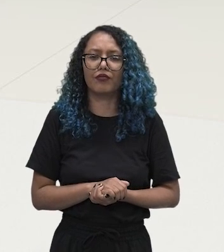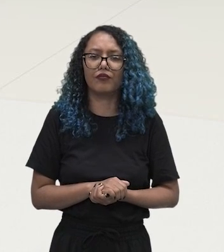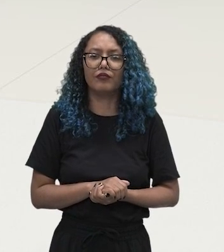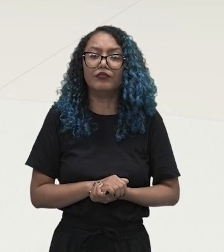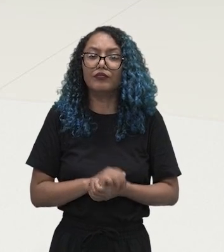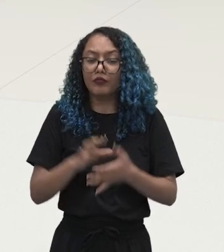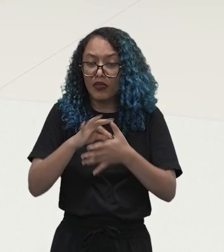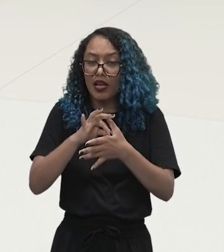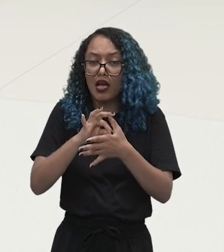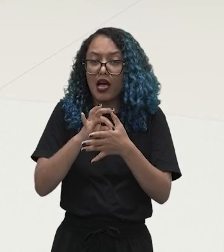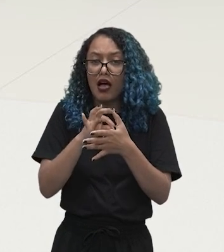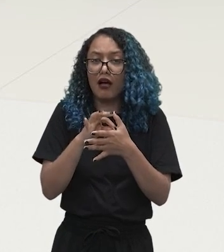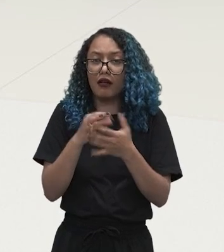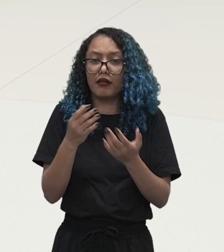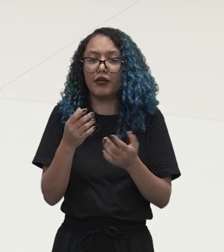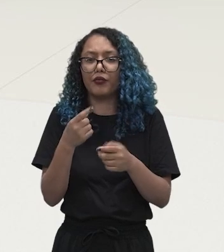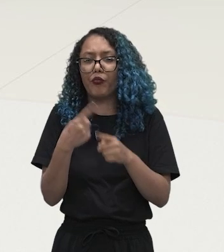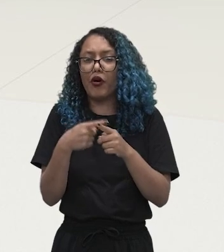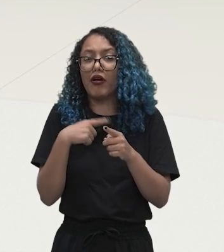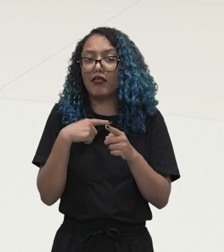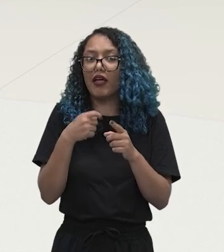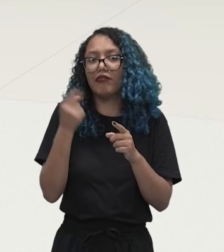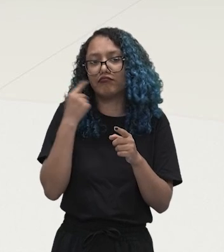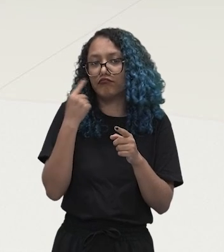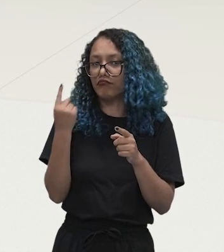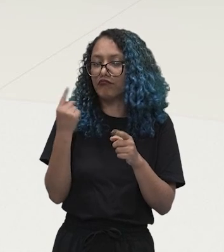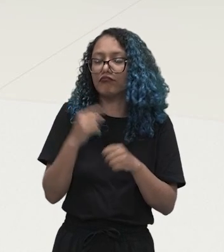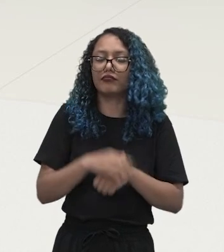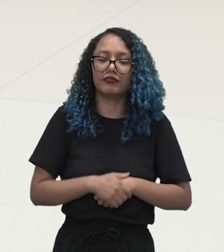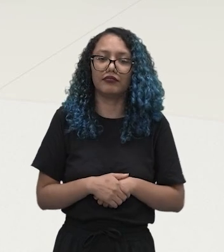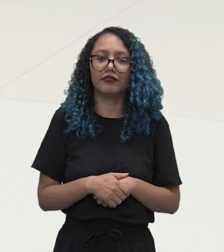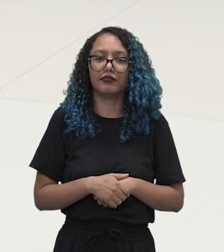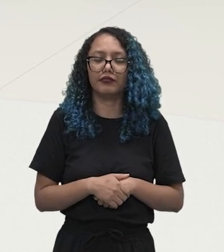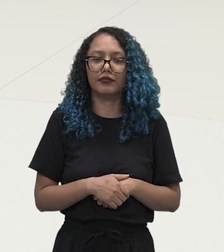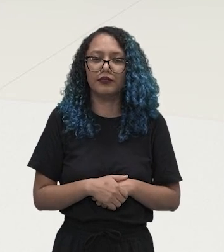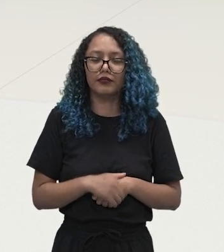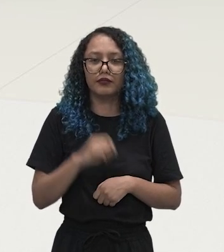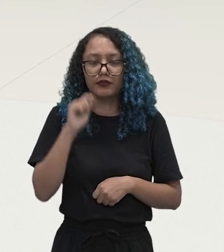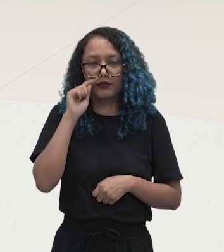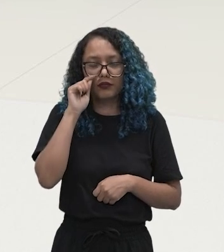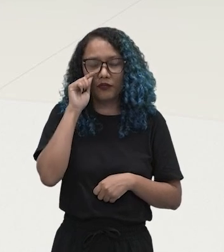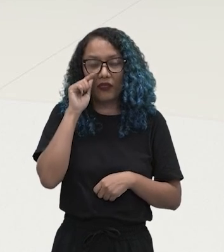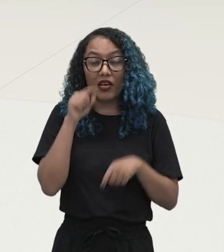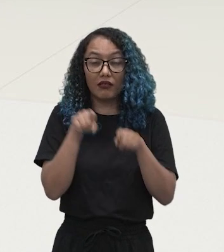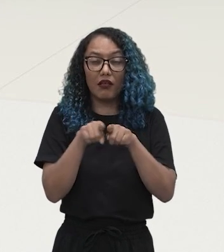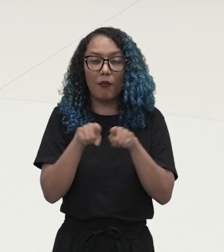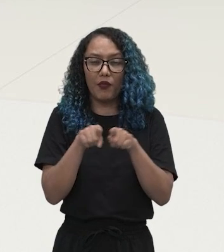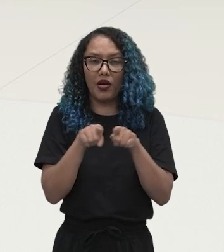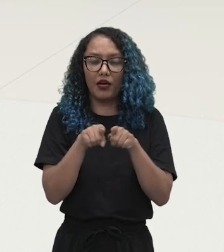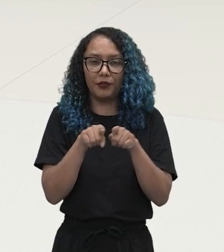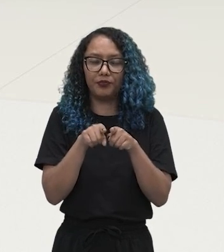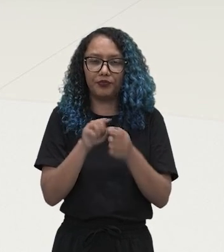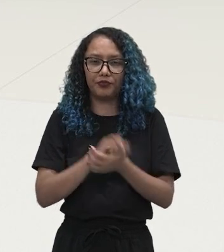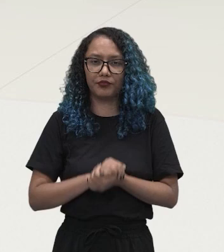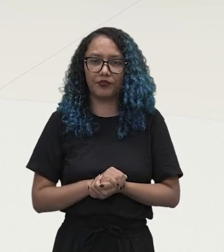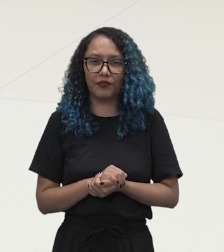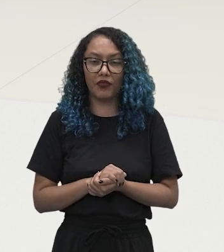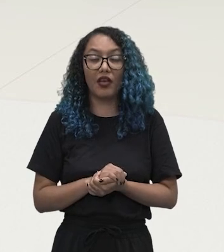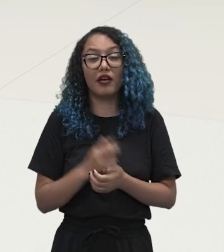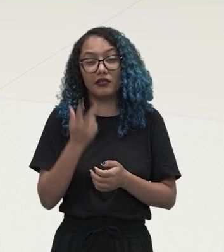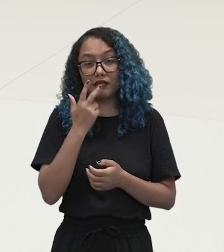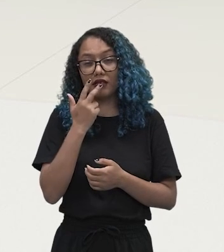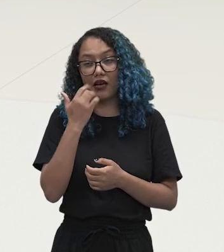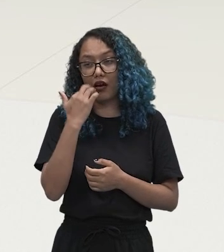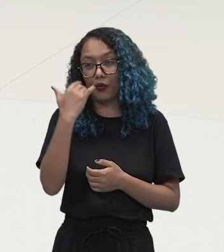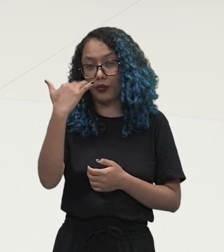carne, por causa dessa característica. E além do mais, além disso, é claro, na fumaça de cigarro,